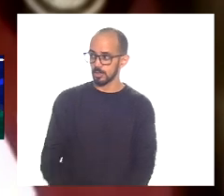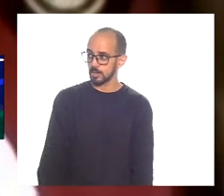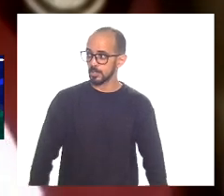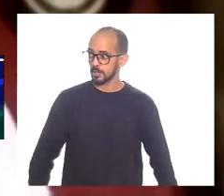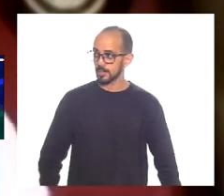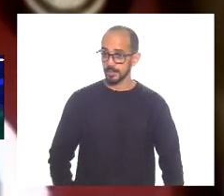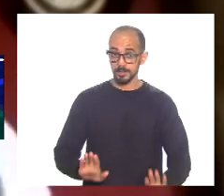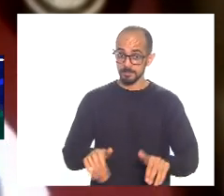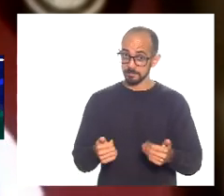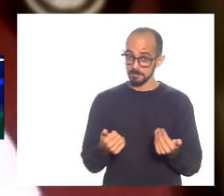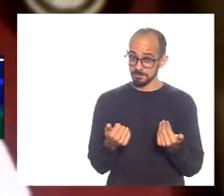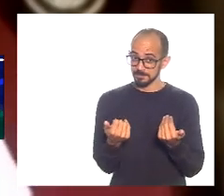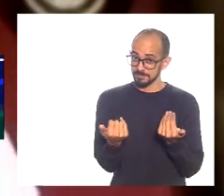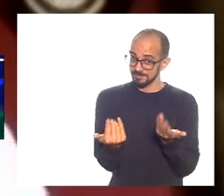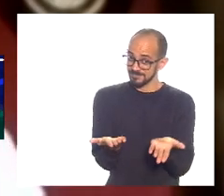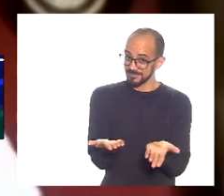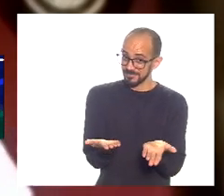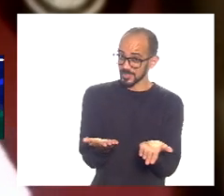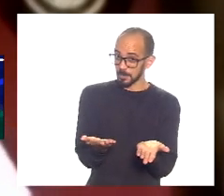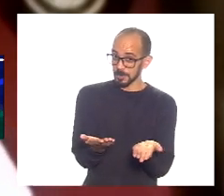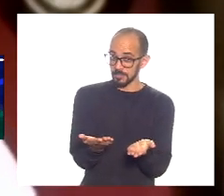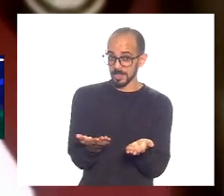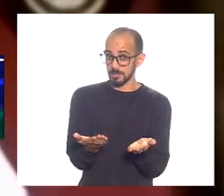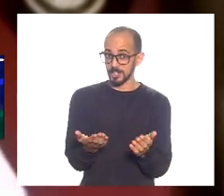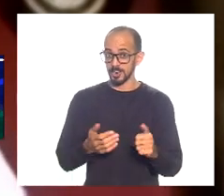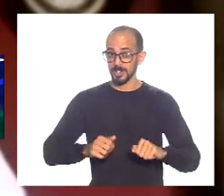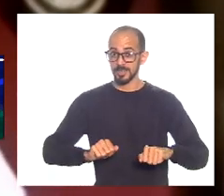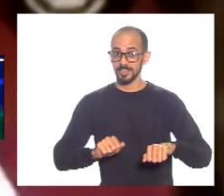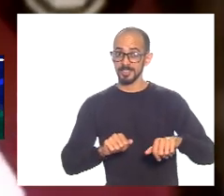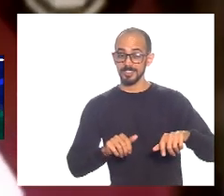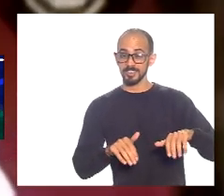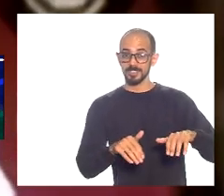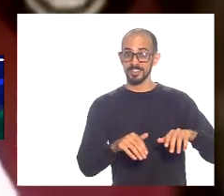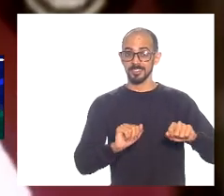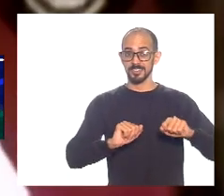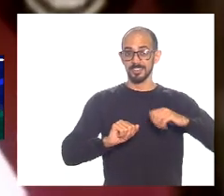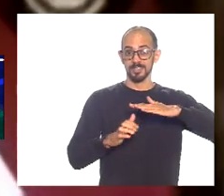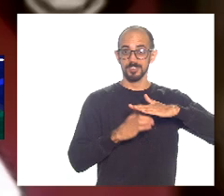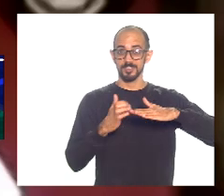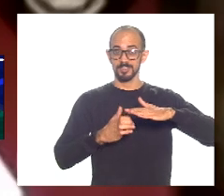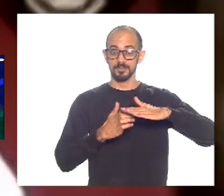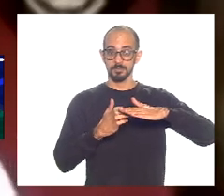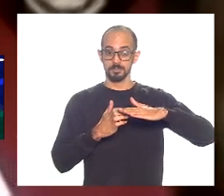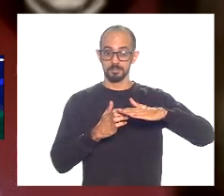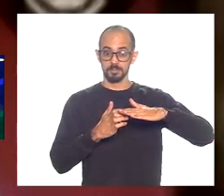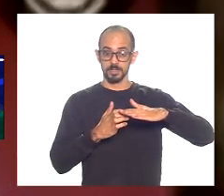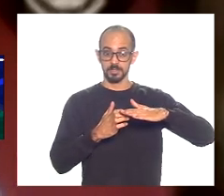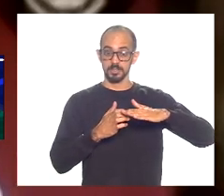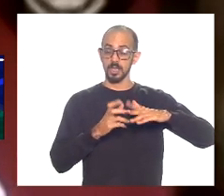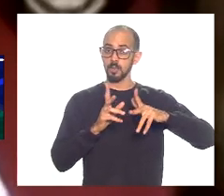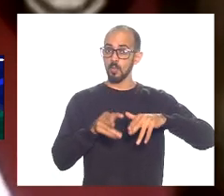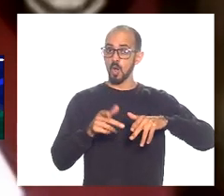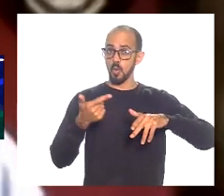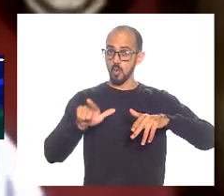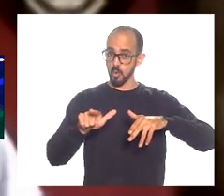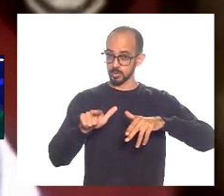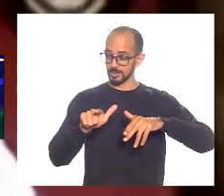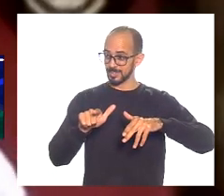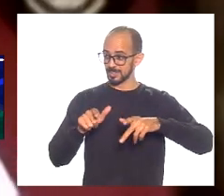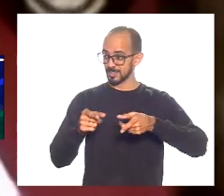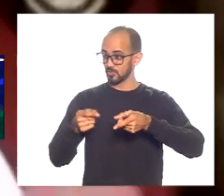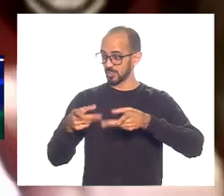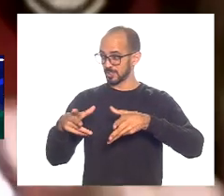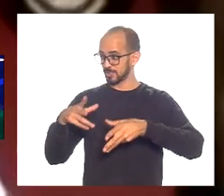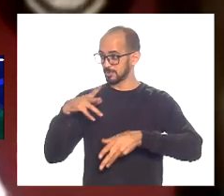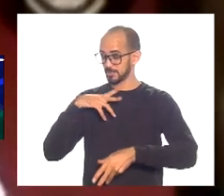foi uma empresa, como, aliás, outras empresas que foram, foram privatizadas, que eram